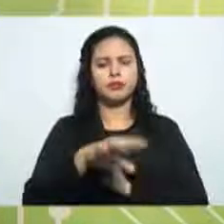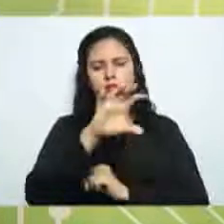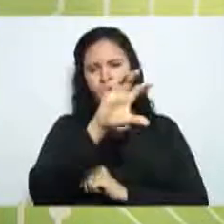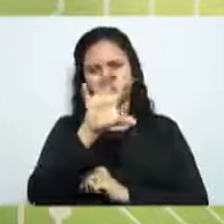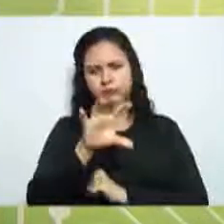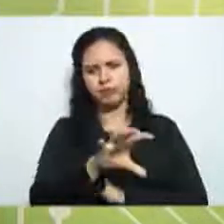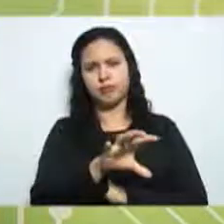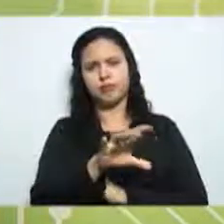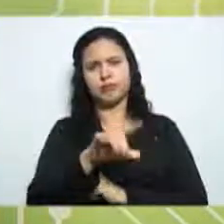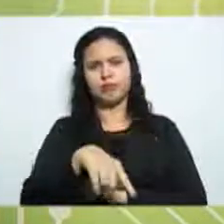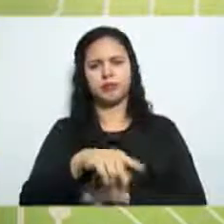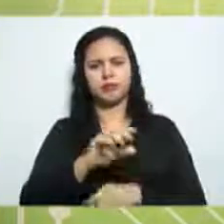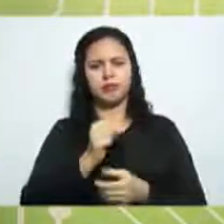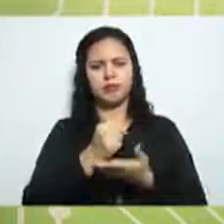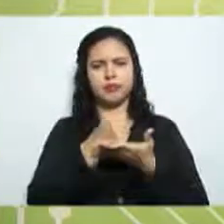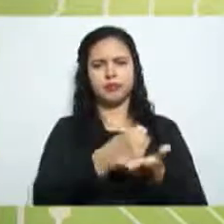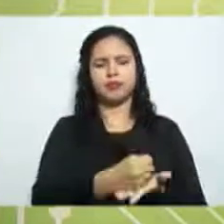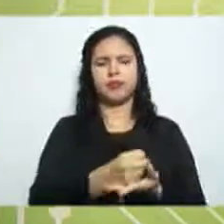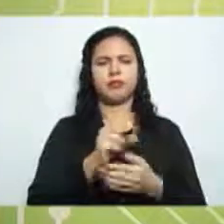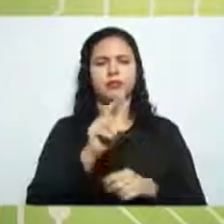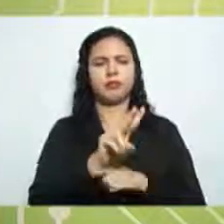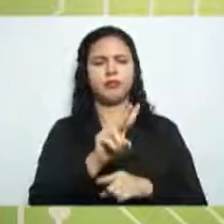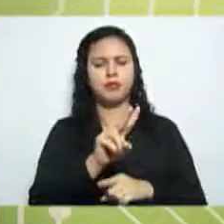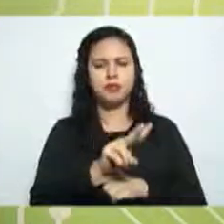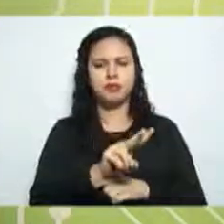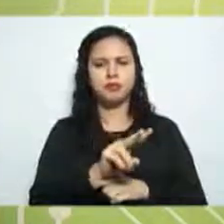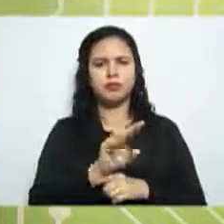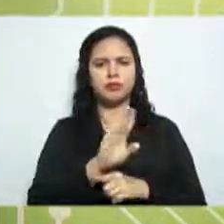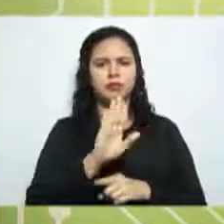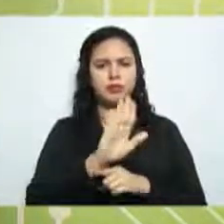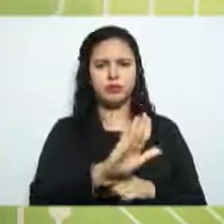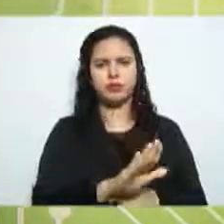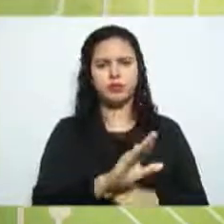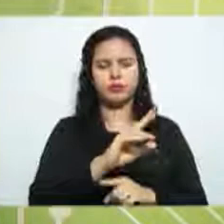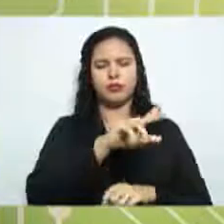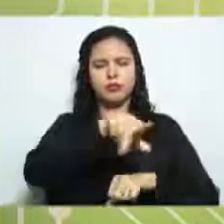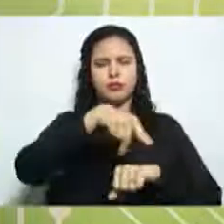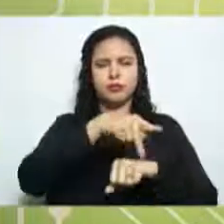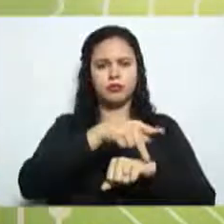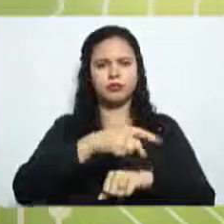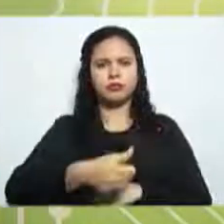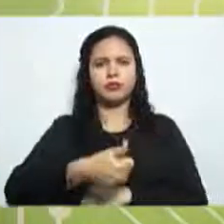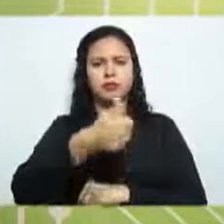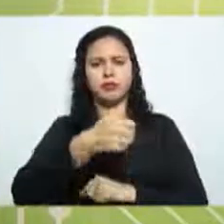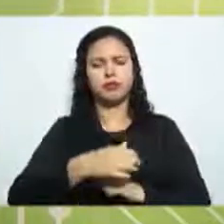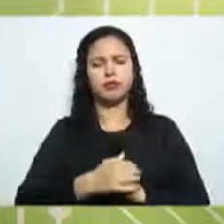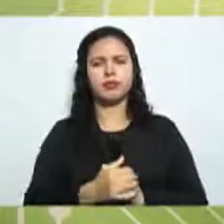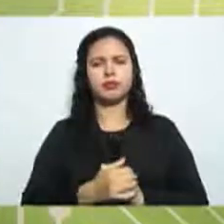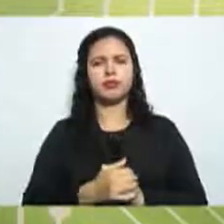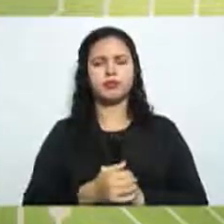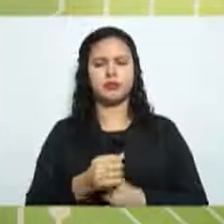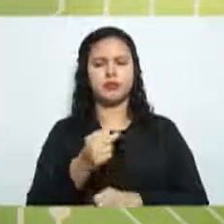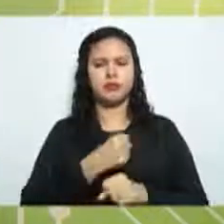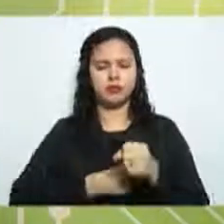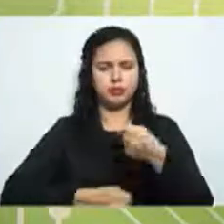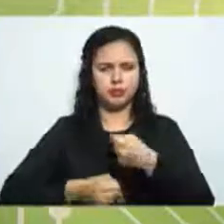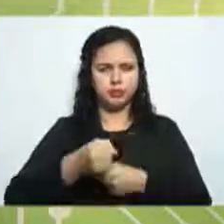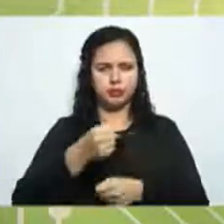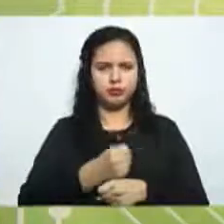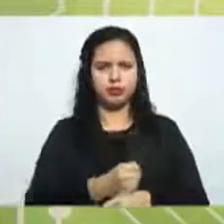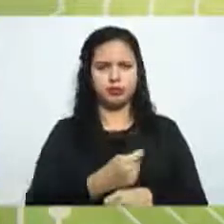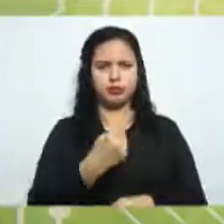está melhorando cada vez mais, por exemplo, naquele indicador, daquele gráfico de cores, né? Já na década de 90 tínhamos as cores todas